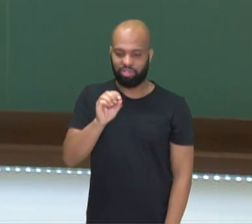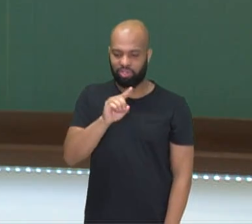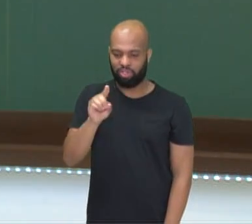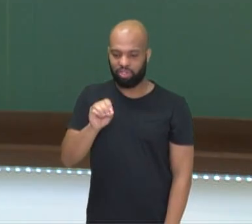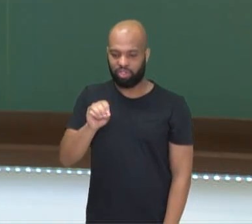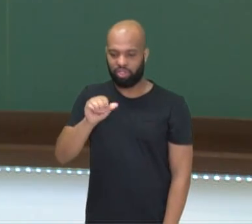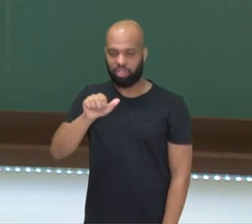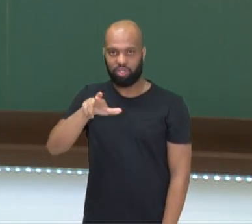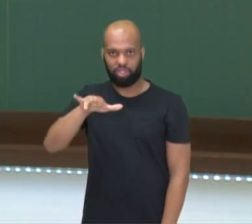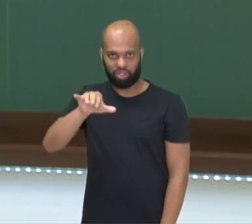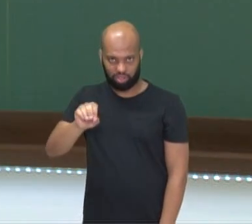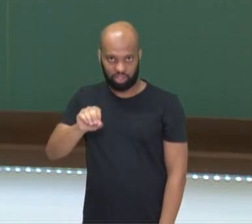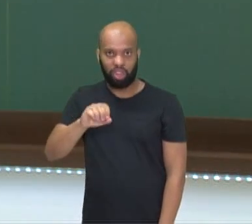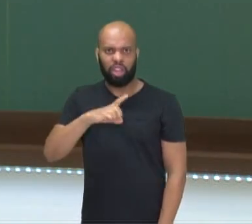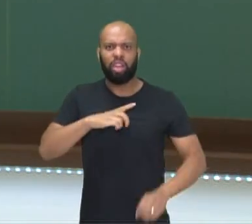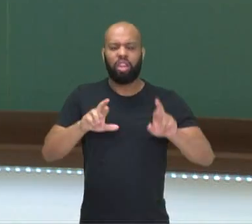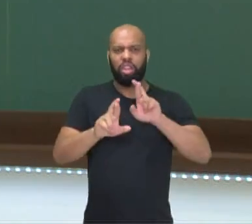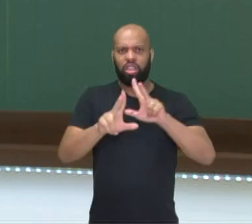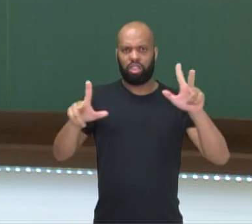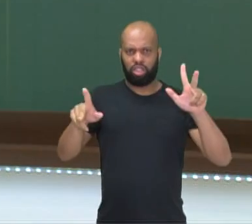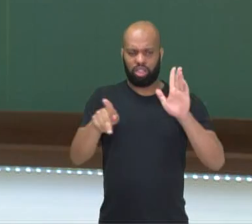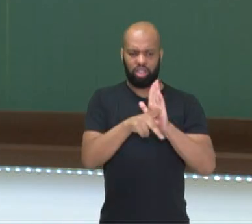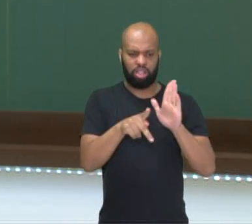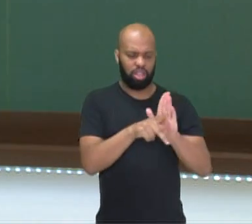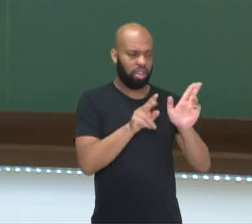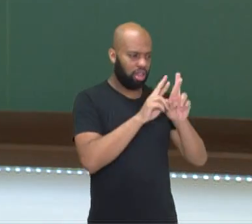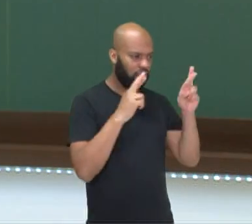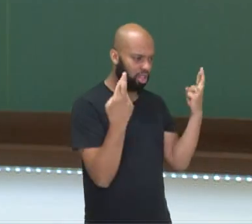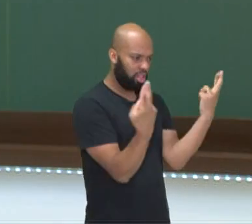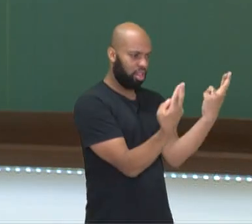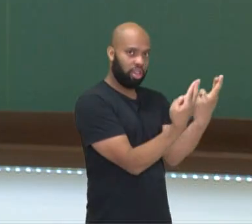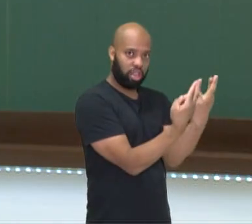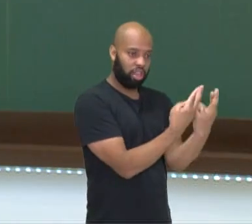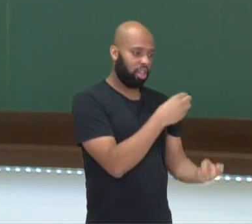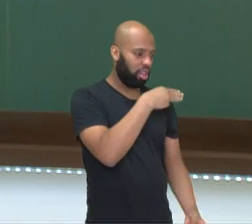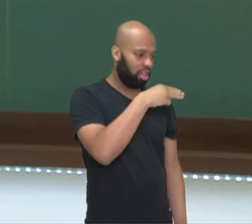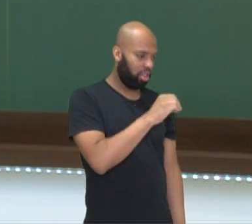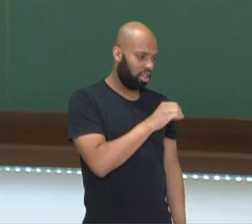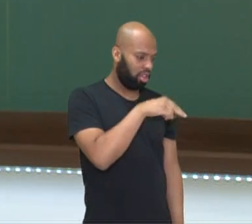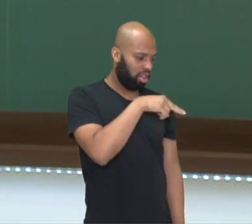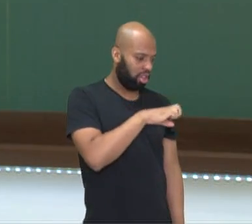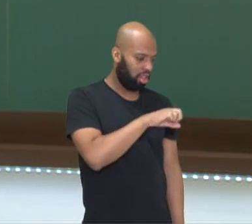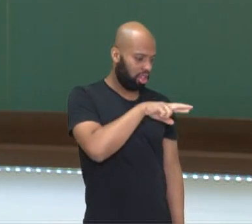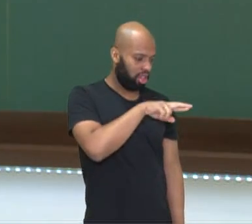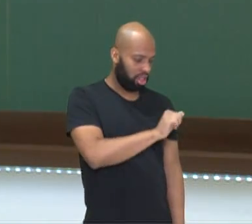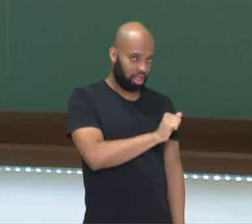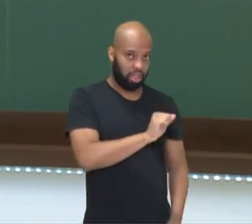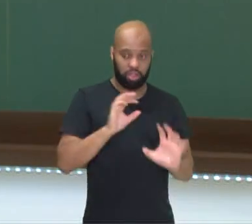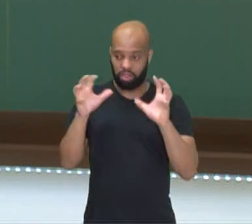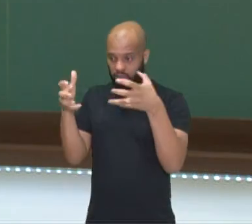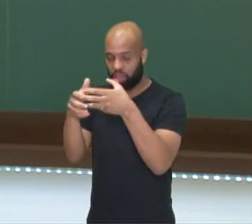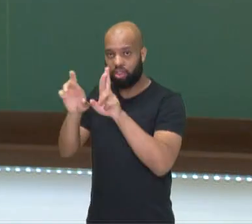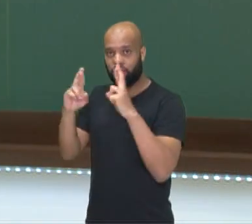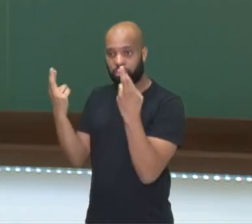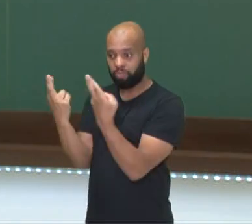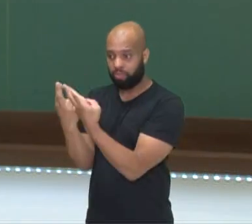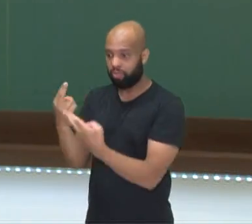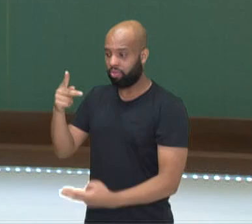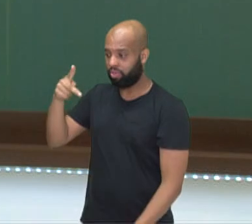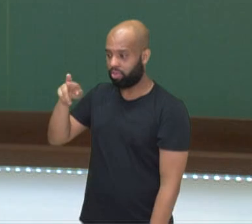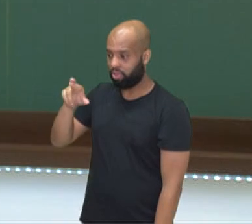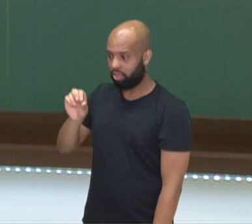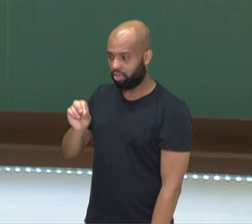reino Monera para o reino protista? Então, esses dois são grupos onde eu tenho seres muito pequenos.